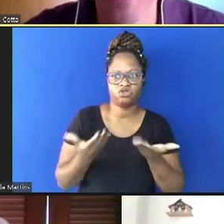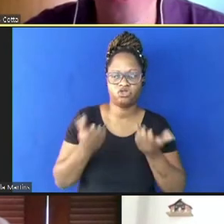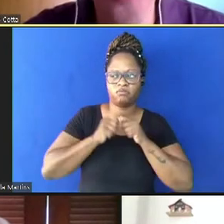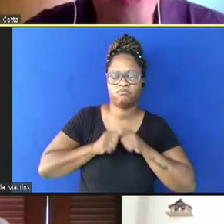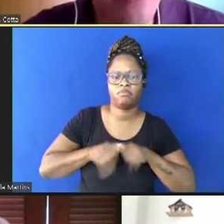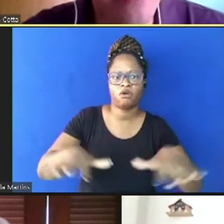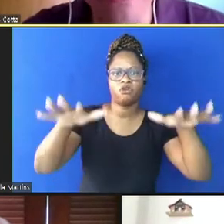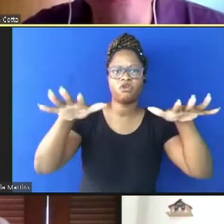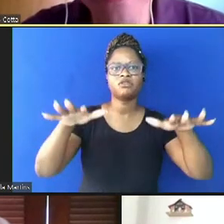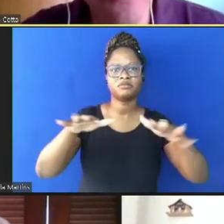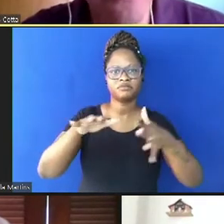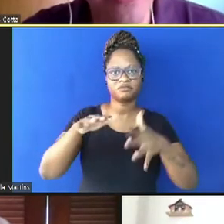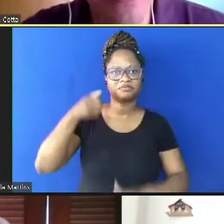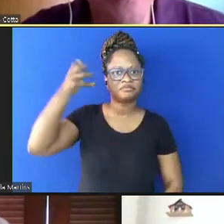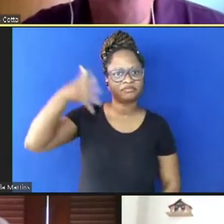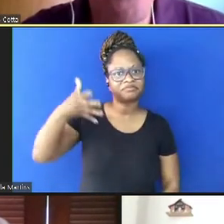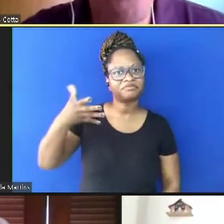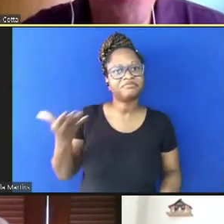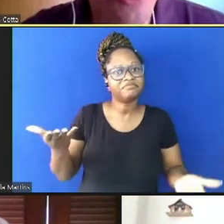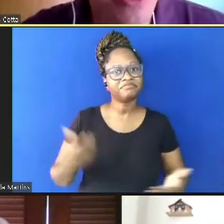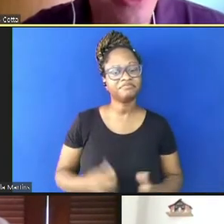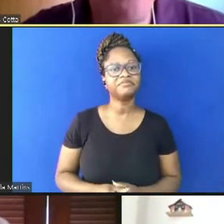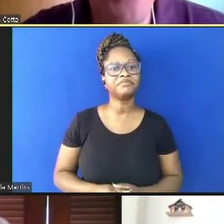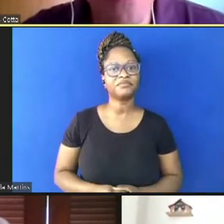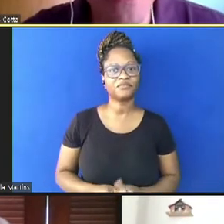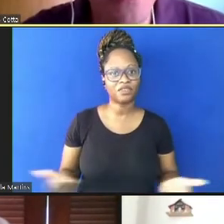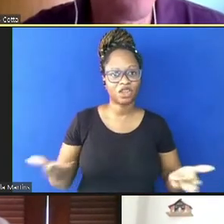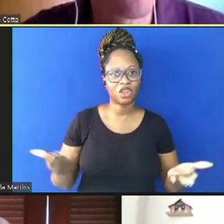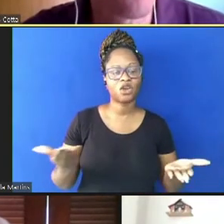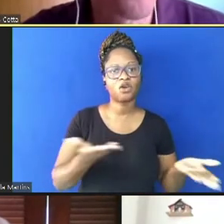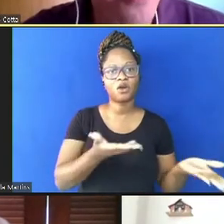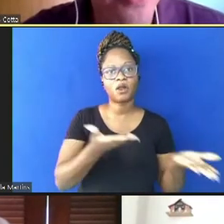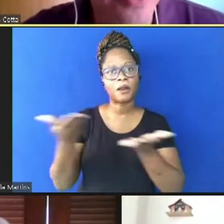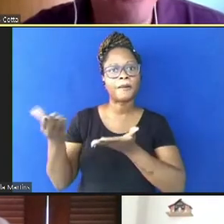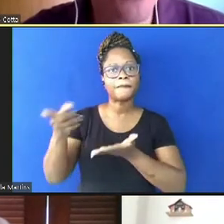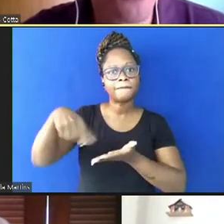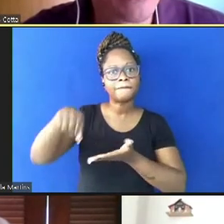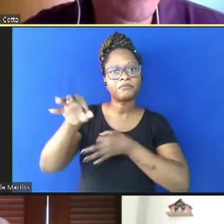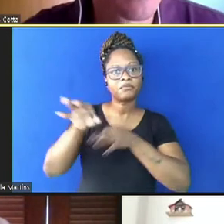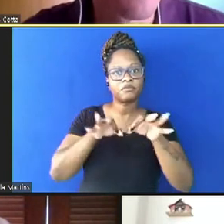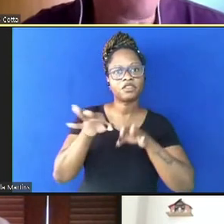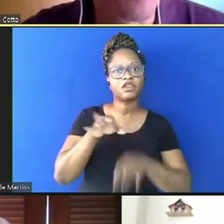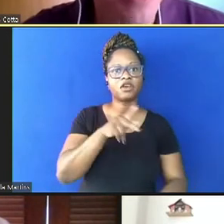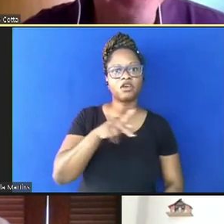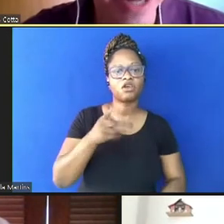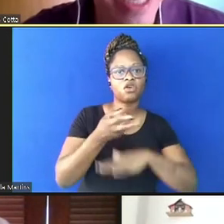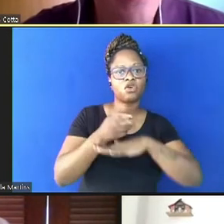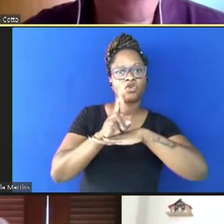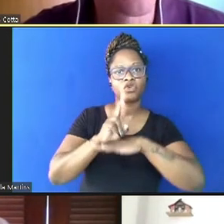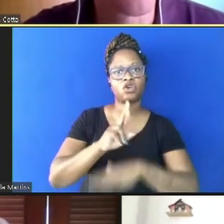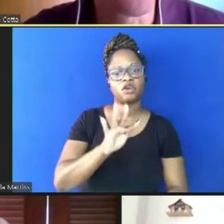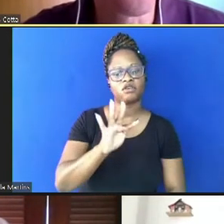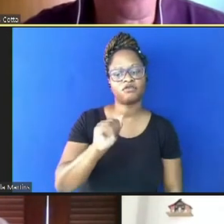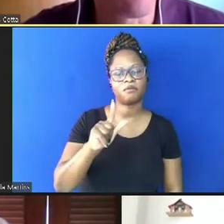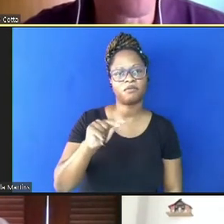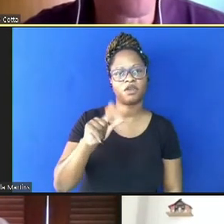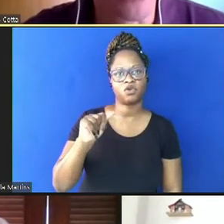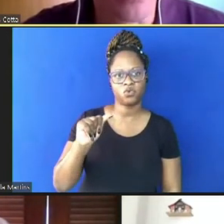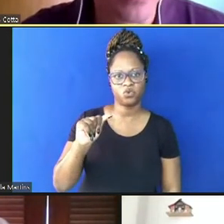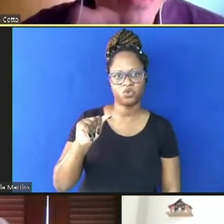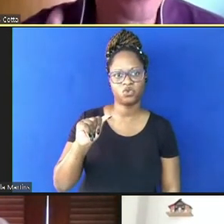eventos. Ok? Então, eu vou deixar vocês, então, com a doutora Fabiola Gervasi, que então